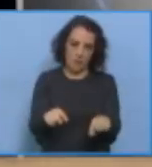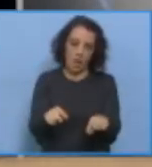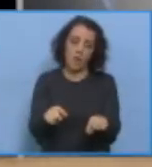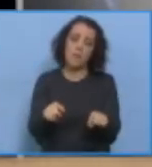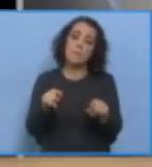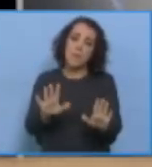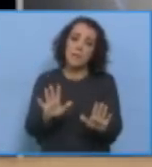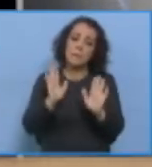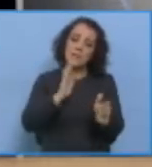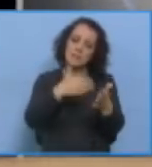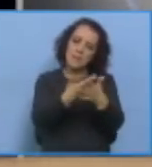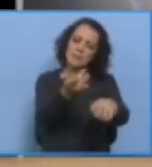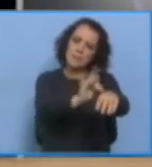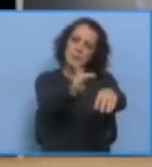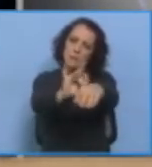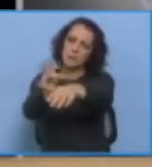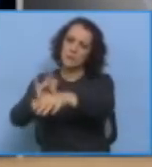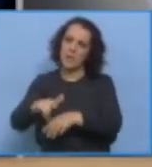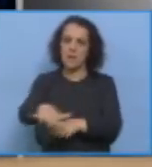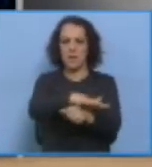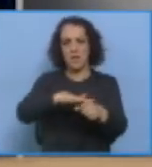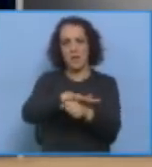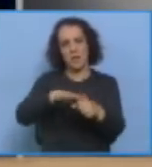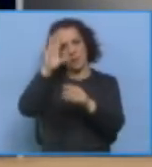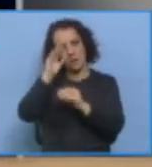mais os sensibilizemos e ressensibilizemos para esta dimensão,